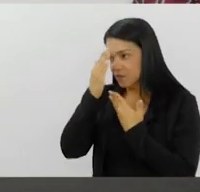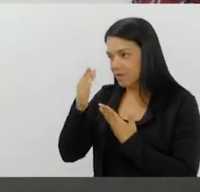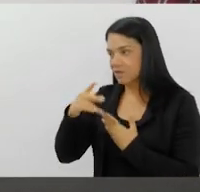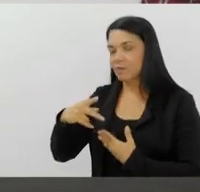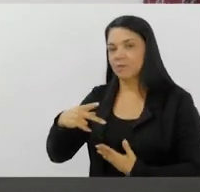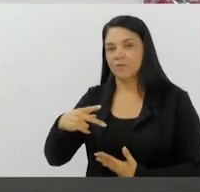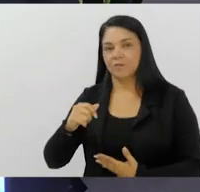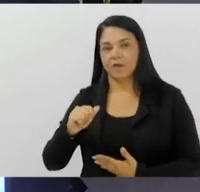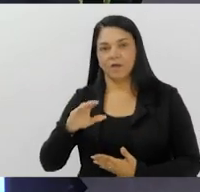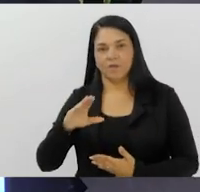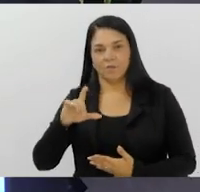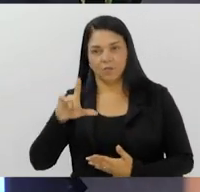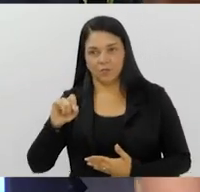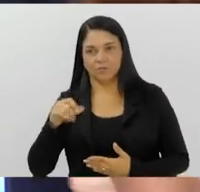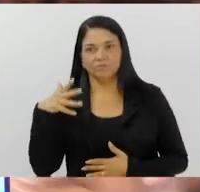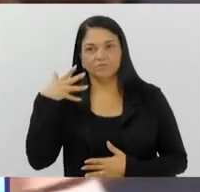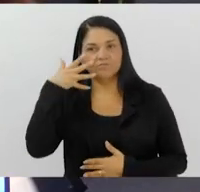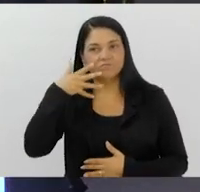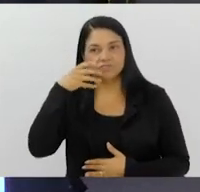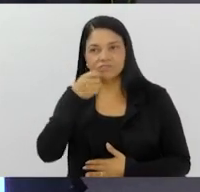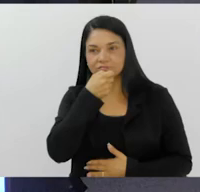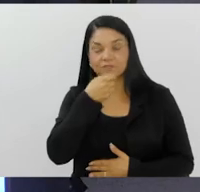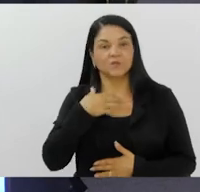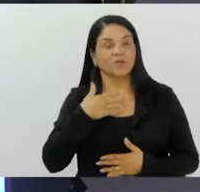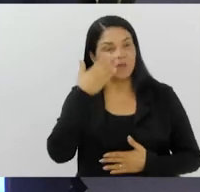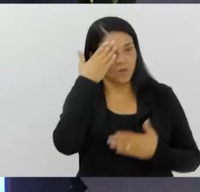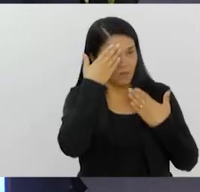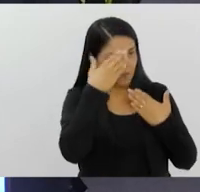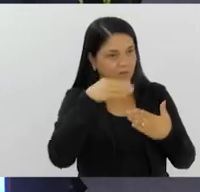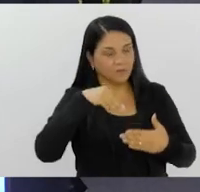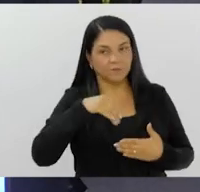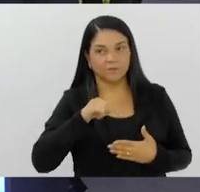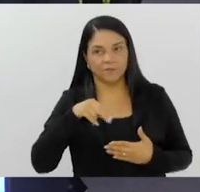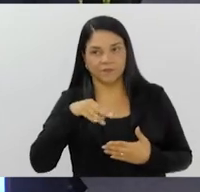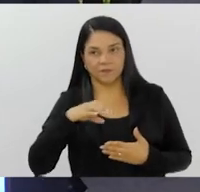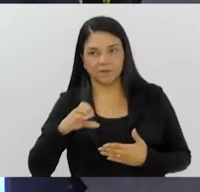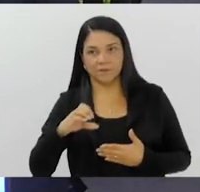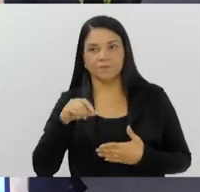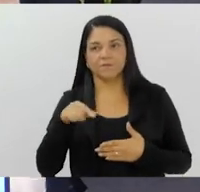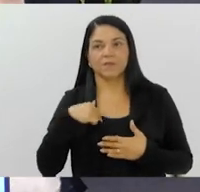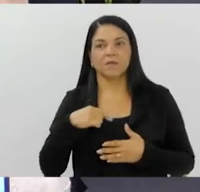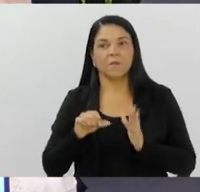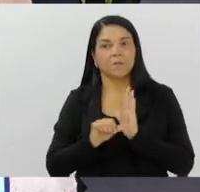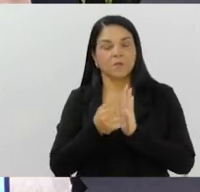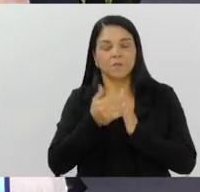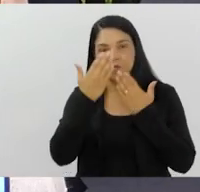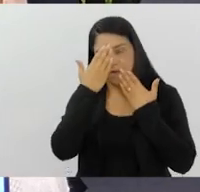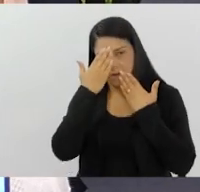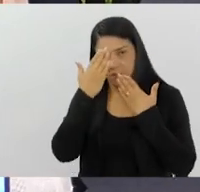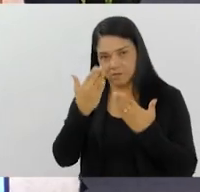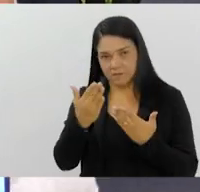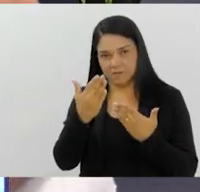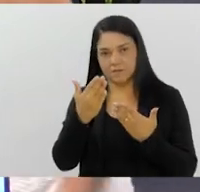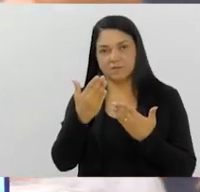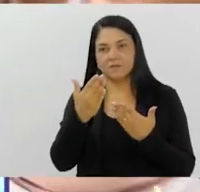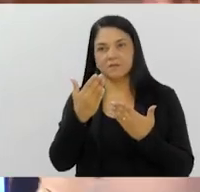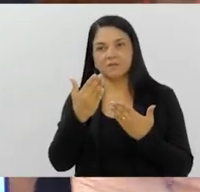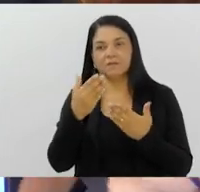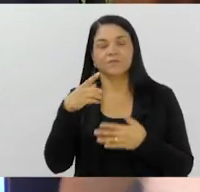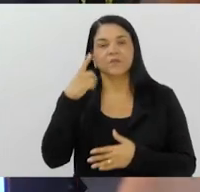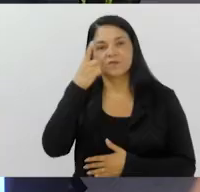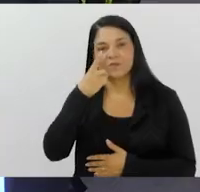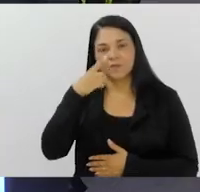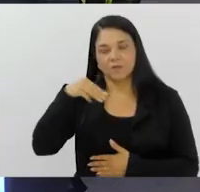a palavra é sua Obrigado mink em primeiro lugar eu gostaria de agradecer muito ao Deputado